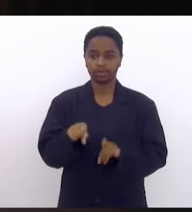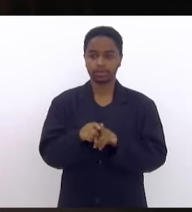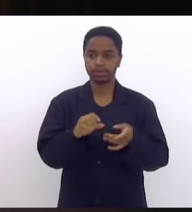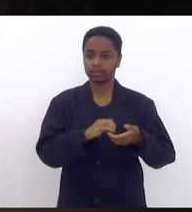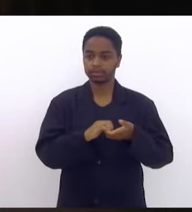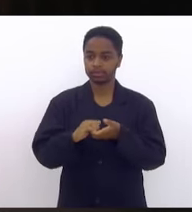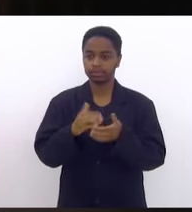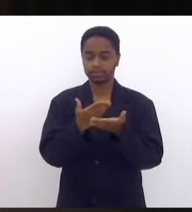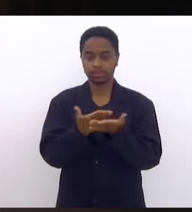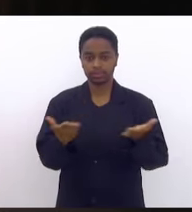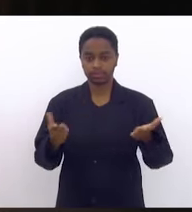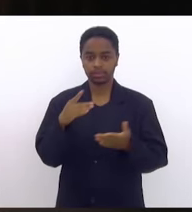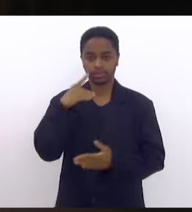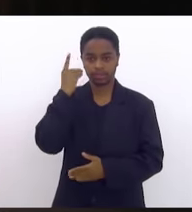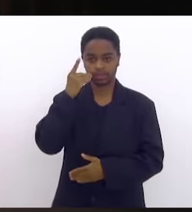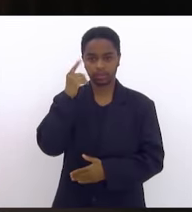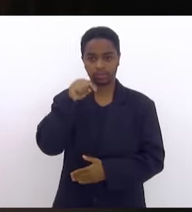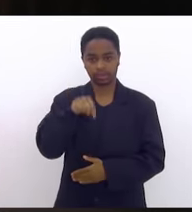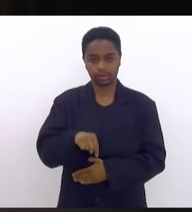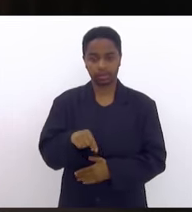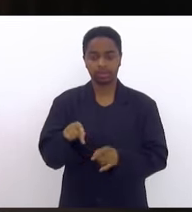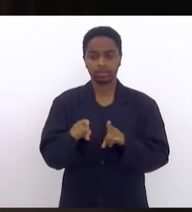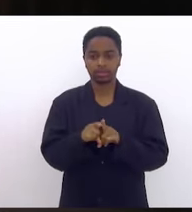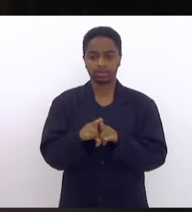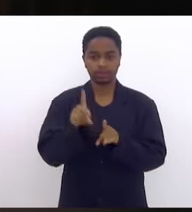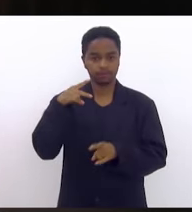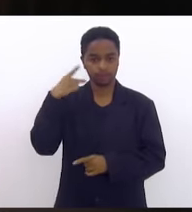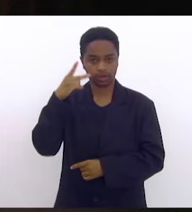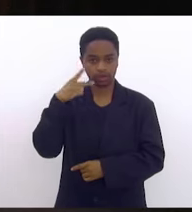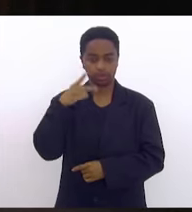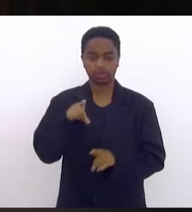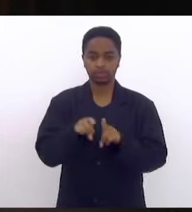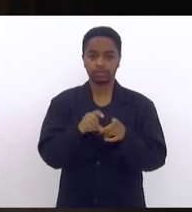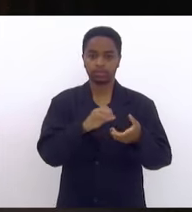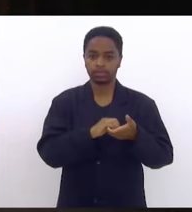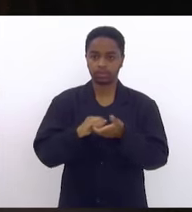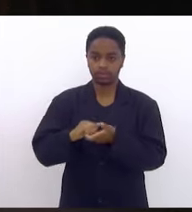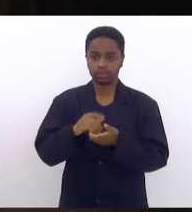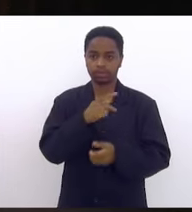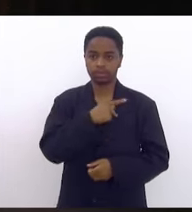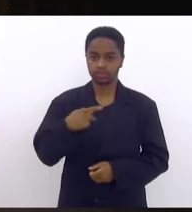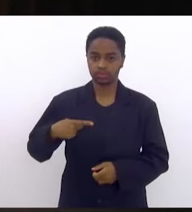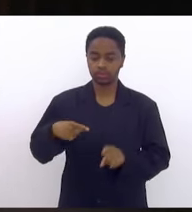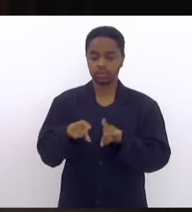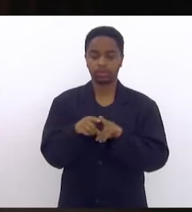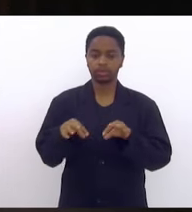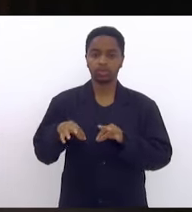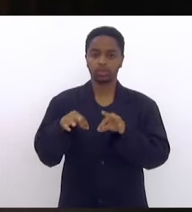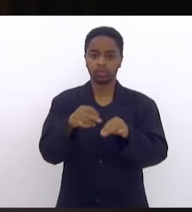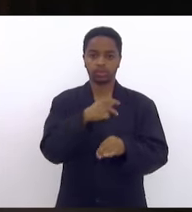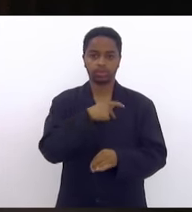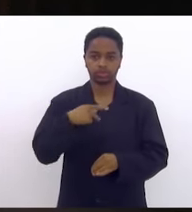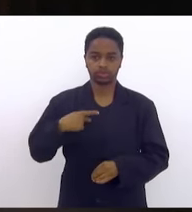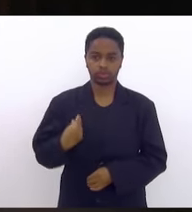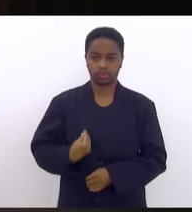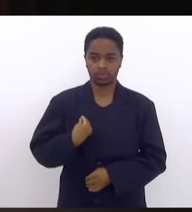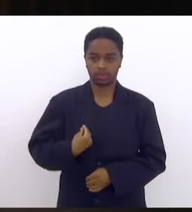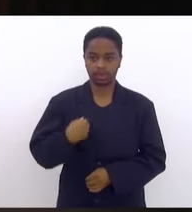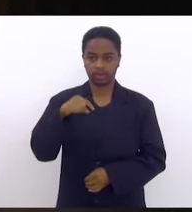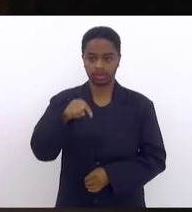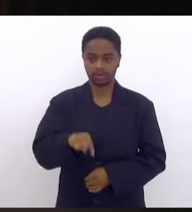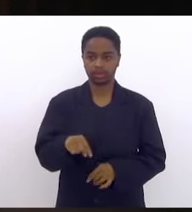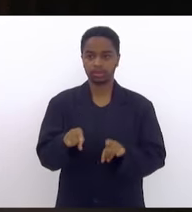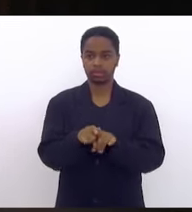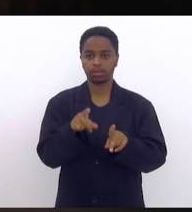os parlamentares nessa casa, cumprimentando o nosso pastor, cumprimento a todos os pastores, nosso pastor também, Edu Jordão, a